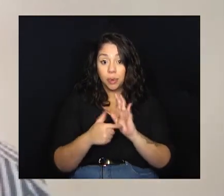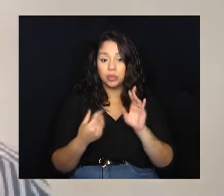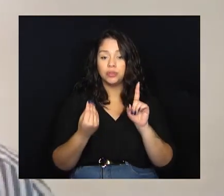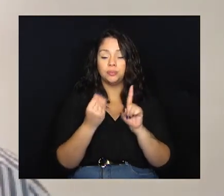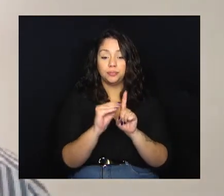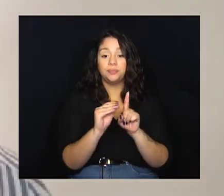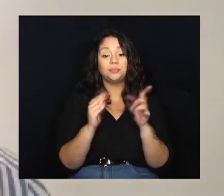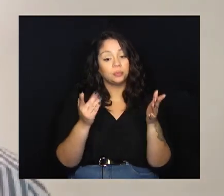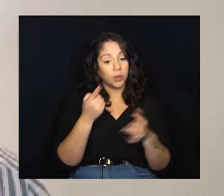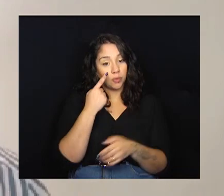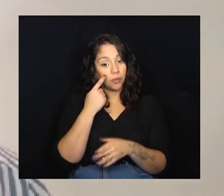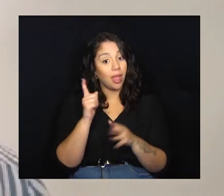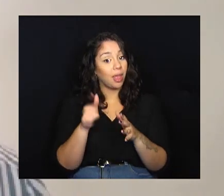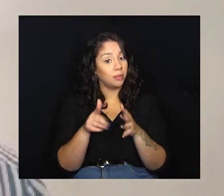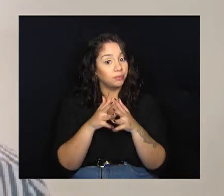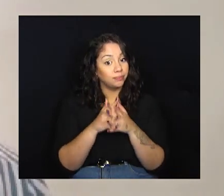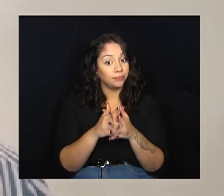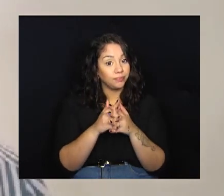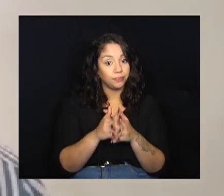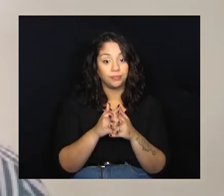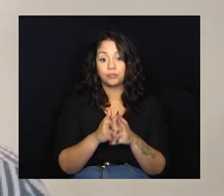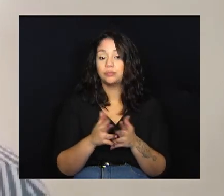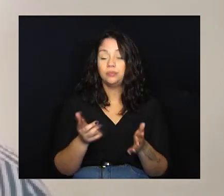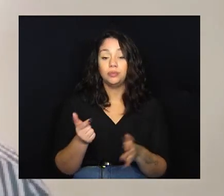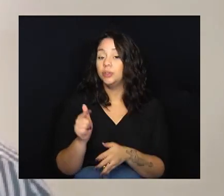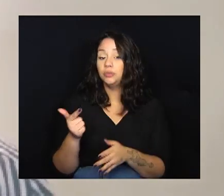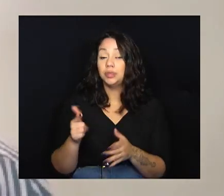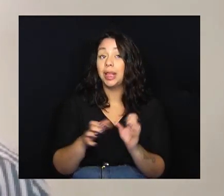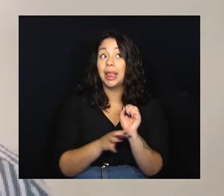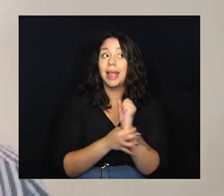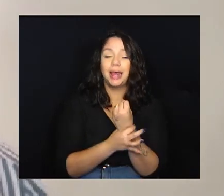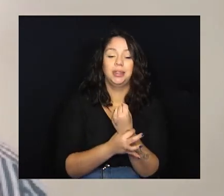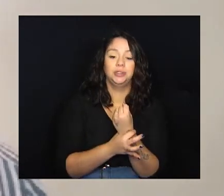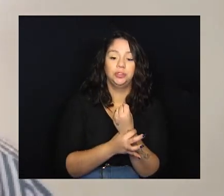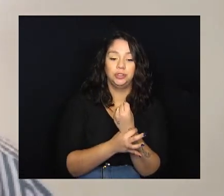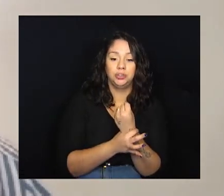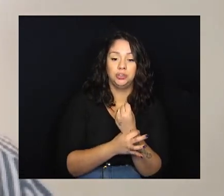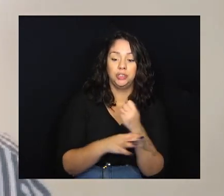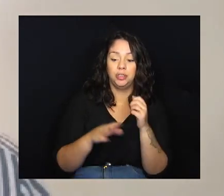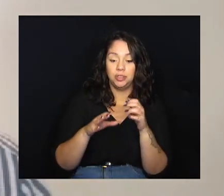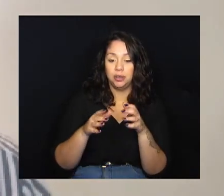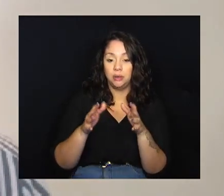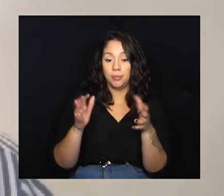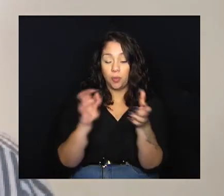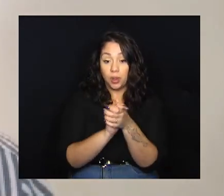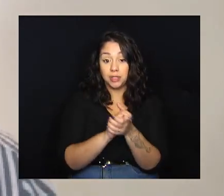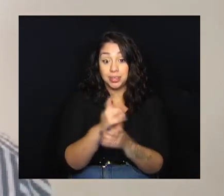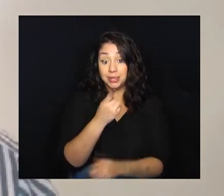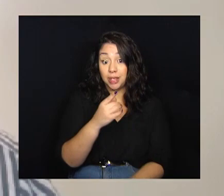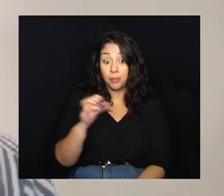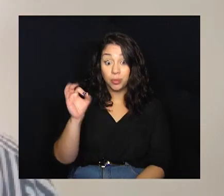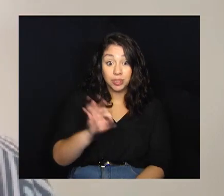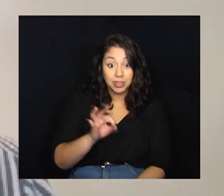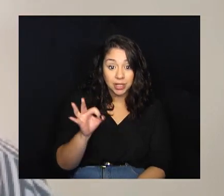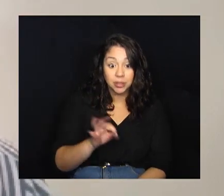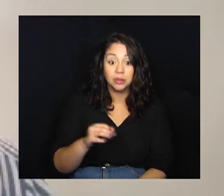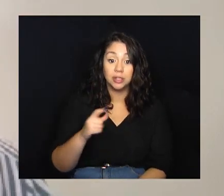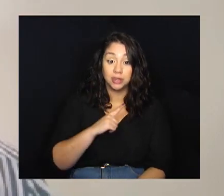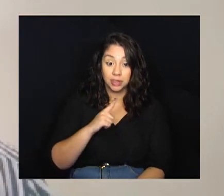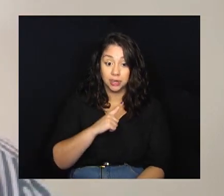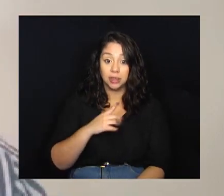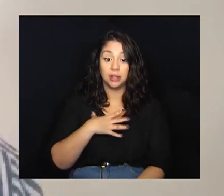então vejam como que é complexo isso né não tem como a gente garantir para aquele casal 100% de certeza que eles vão ter um bebê